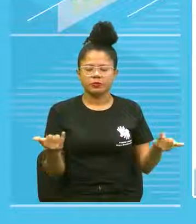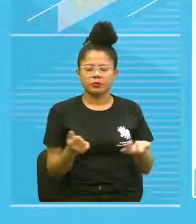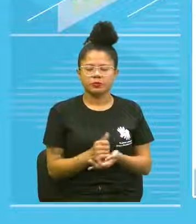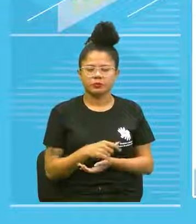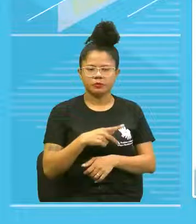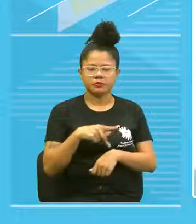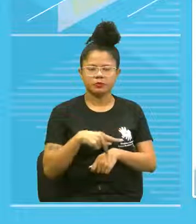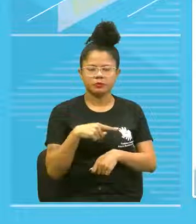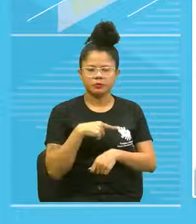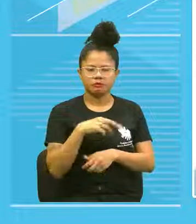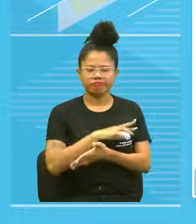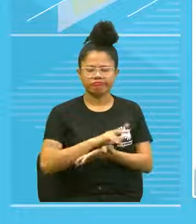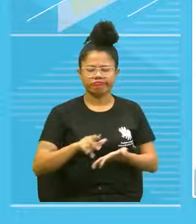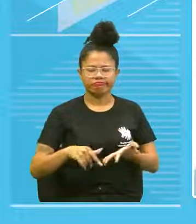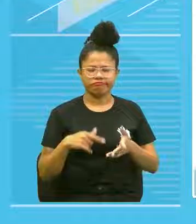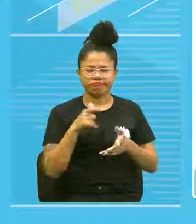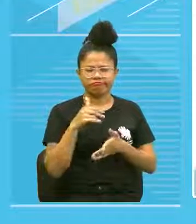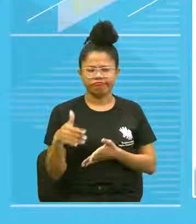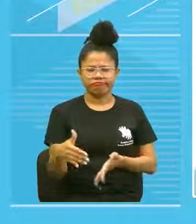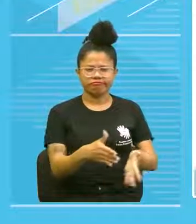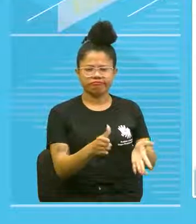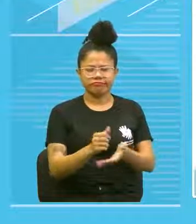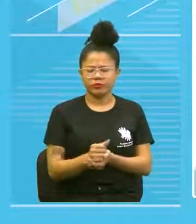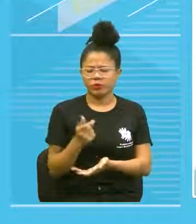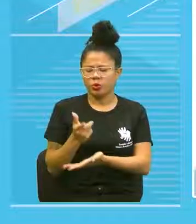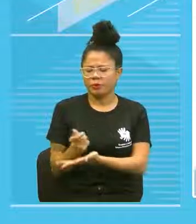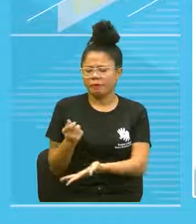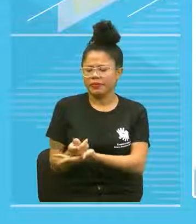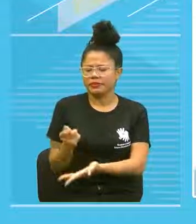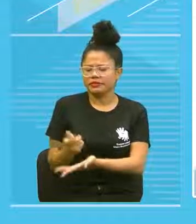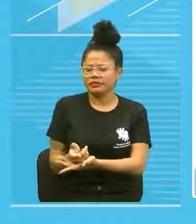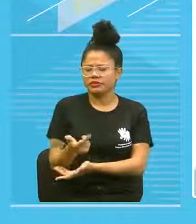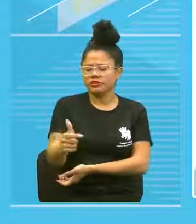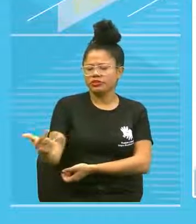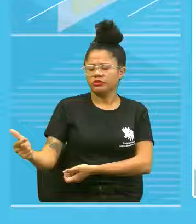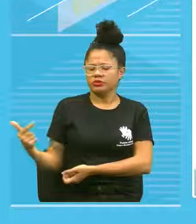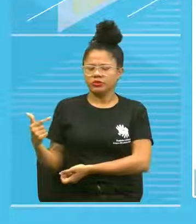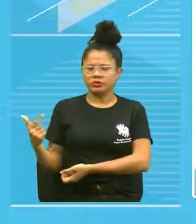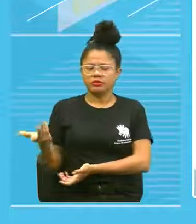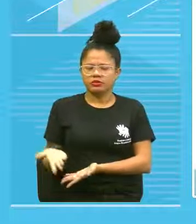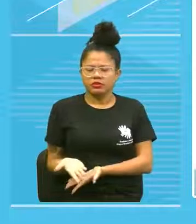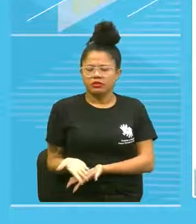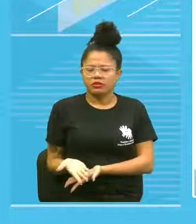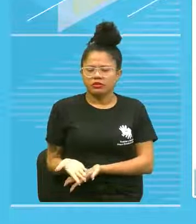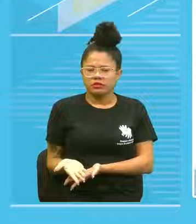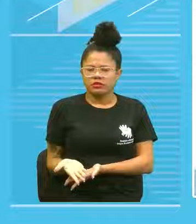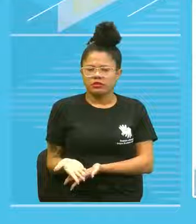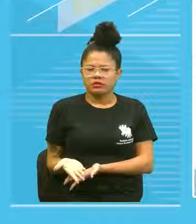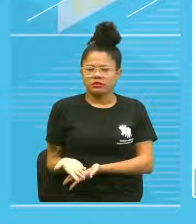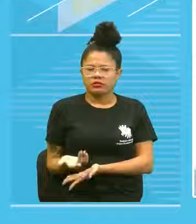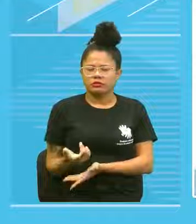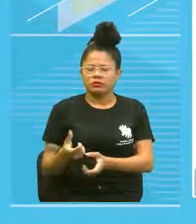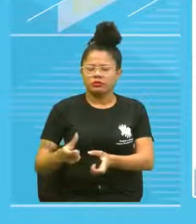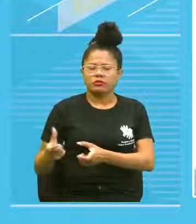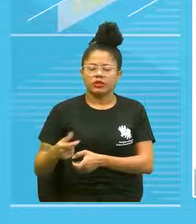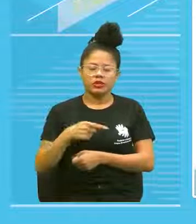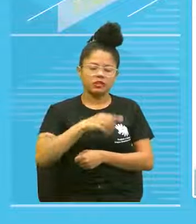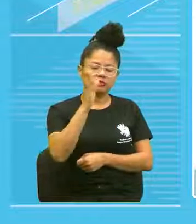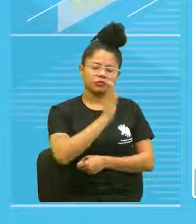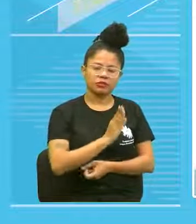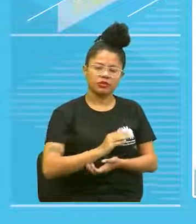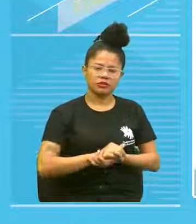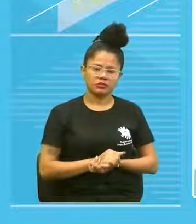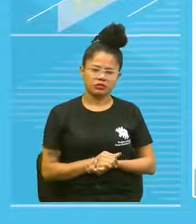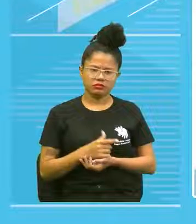E aí fica comprando de termelétrica cara e poluidor é o Brasil